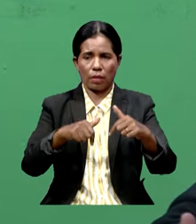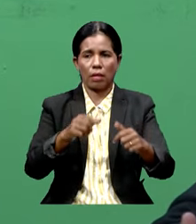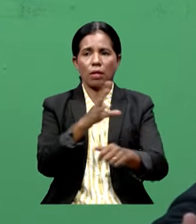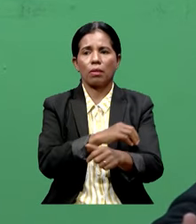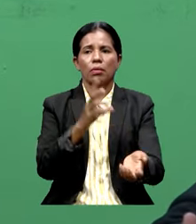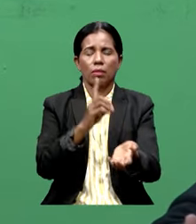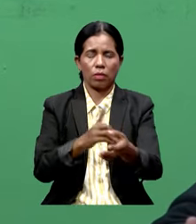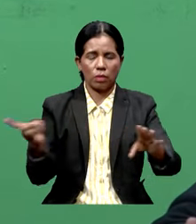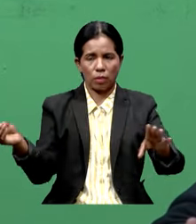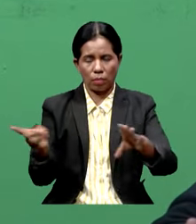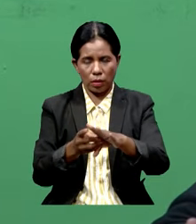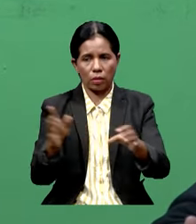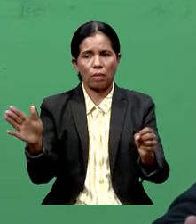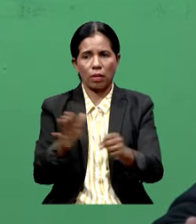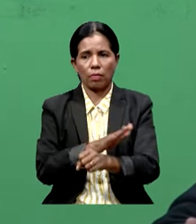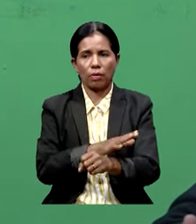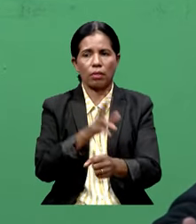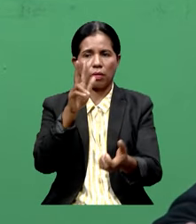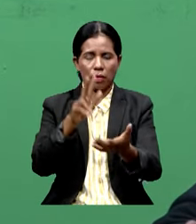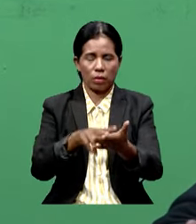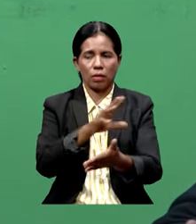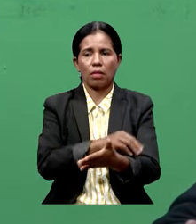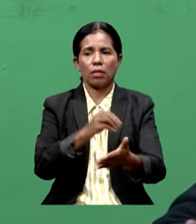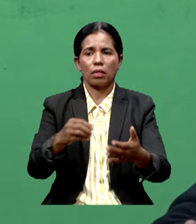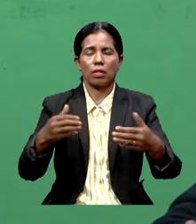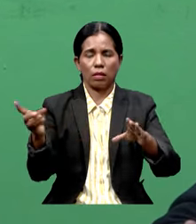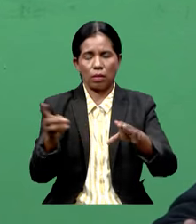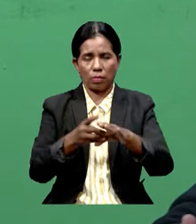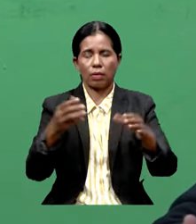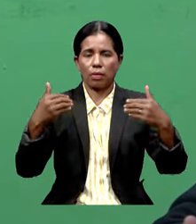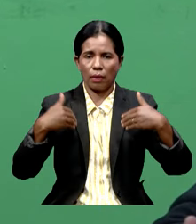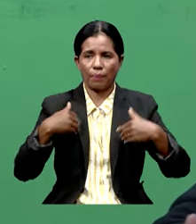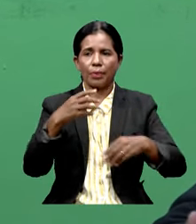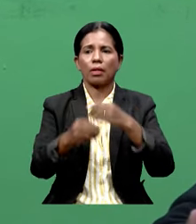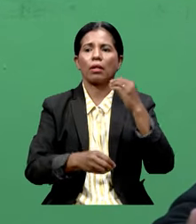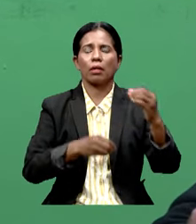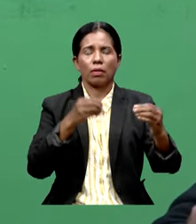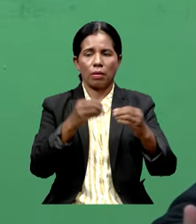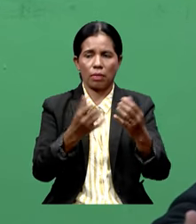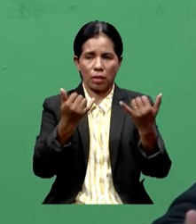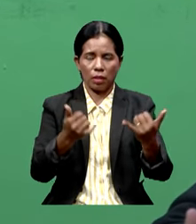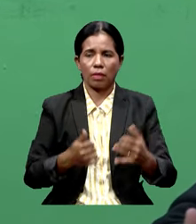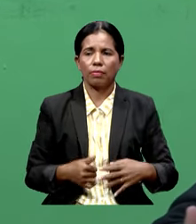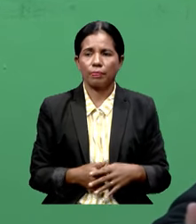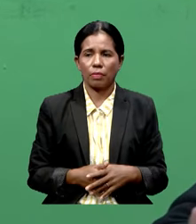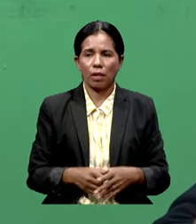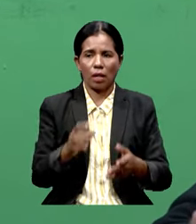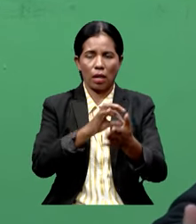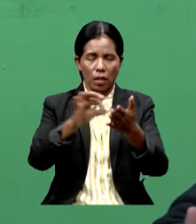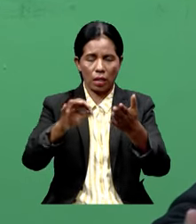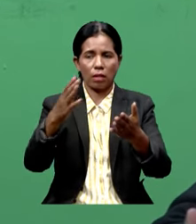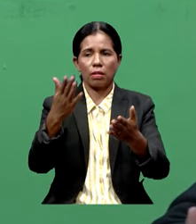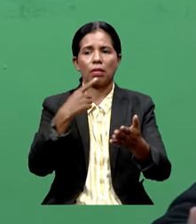documentos completo e comprobativo. Documentos iha. Konoba idania hakarek ihaneba